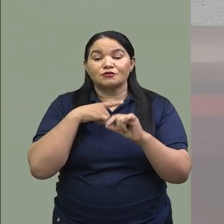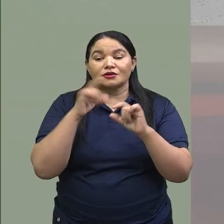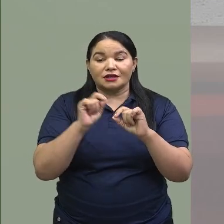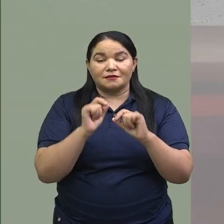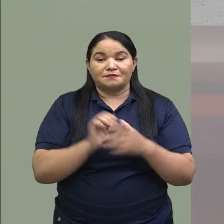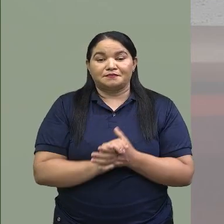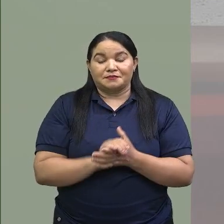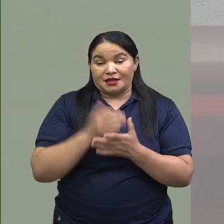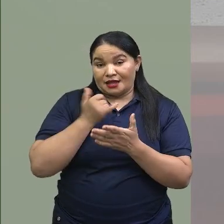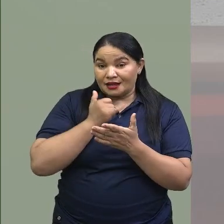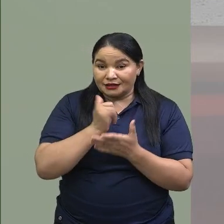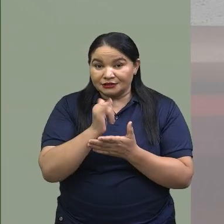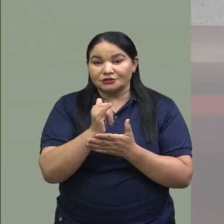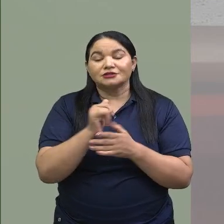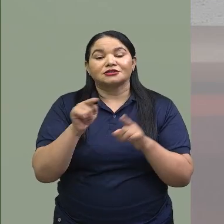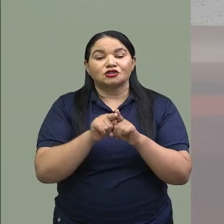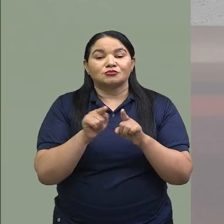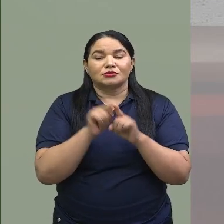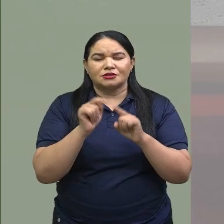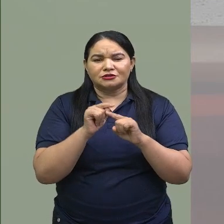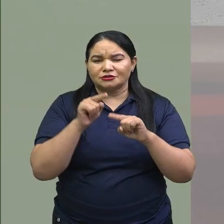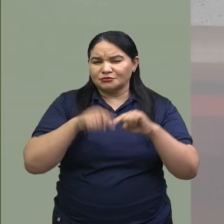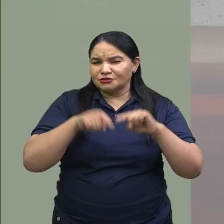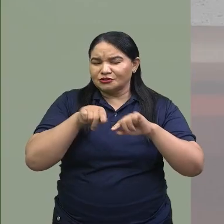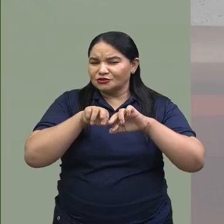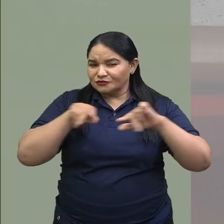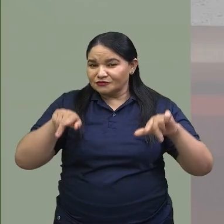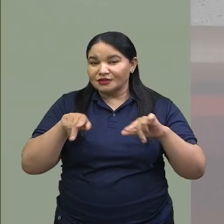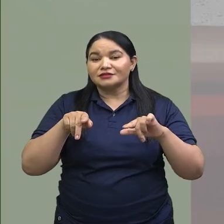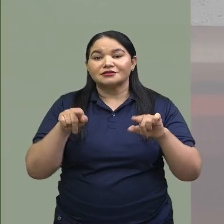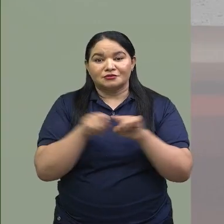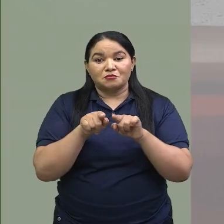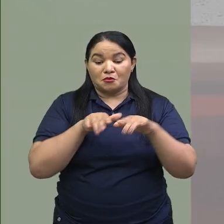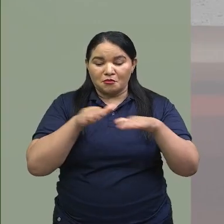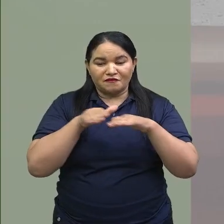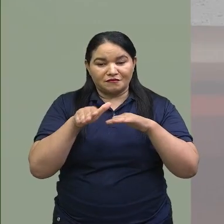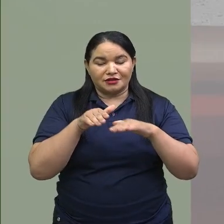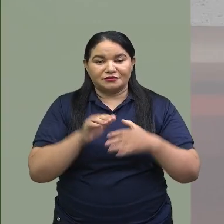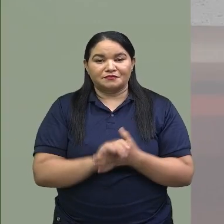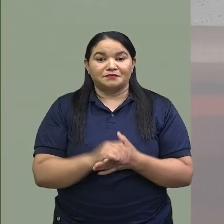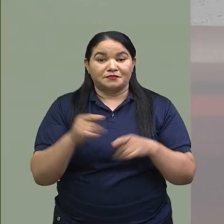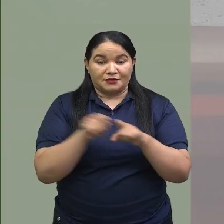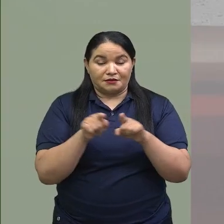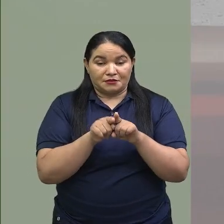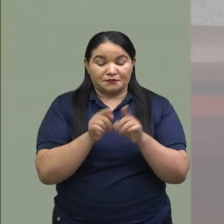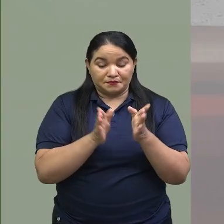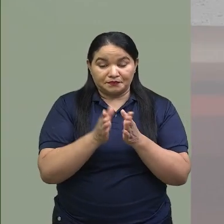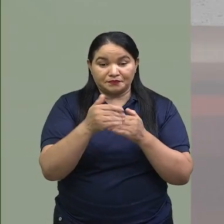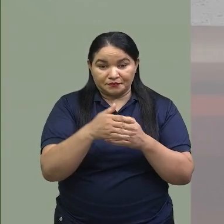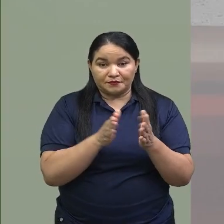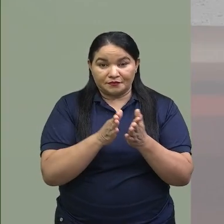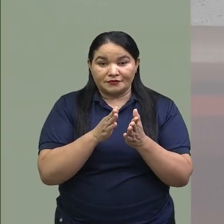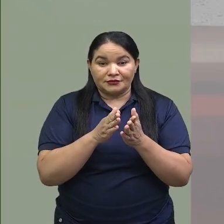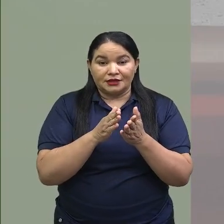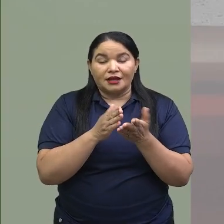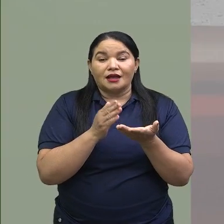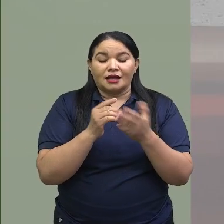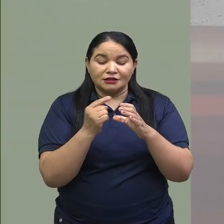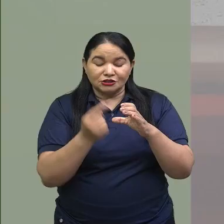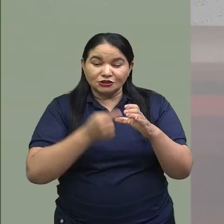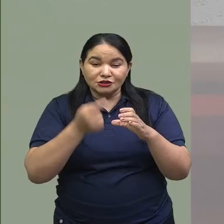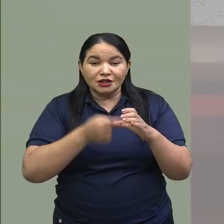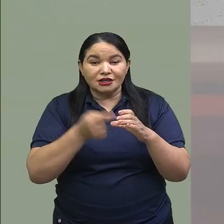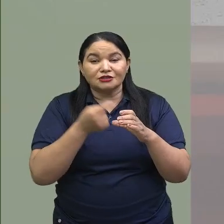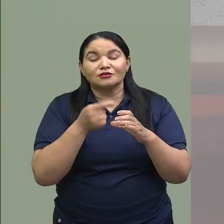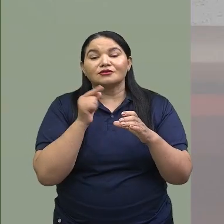cargas elétricas, os elétrons em movimento. E esses geradores e os receptores. Aí eu te faço o